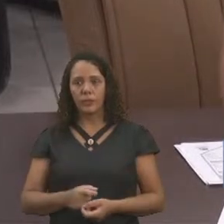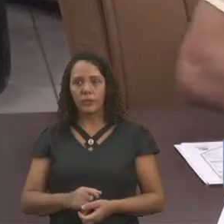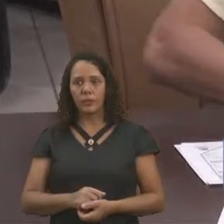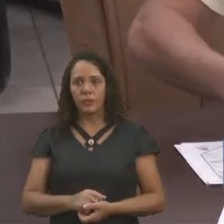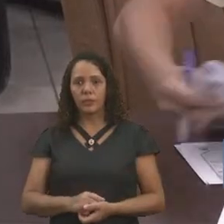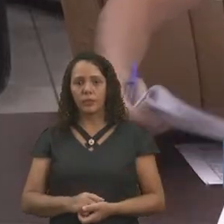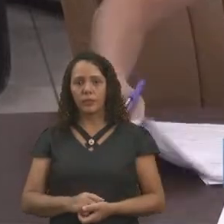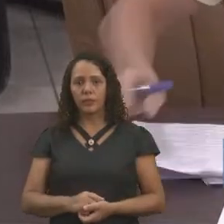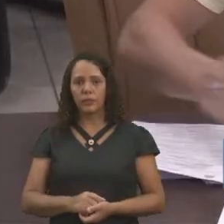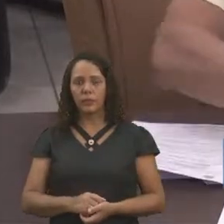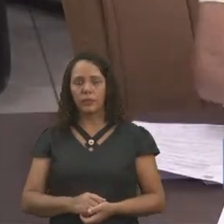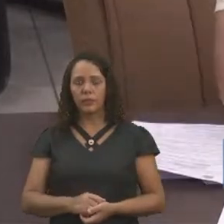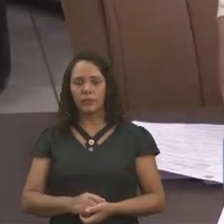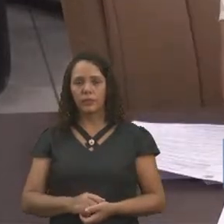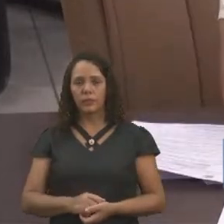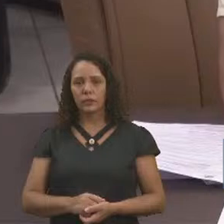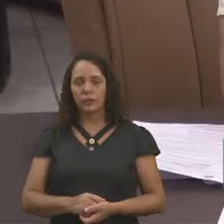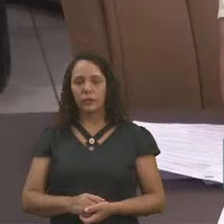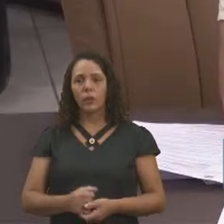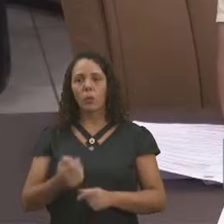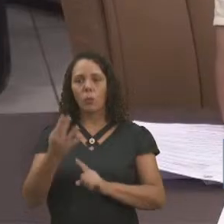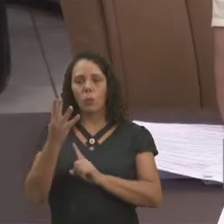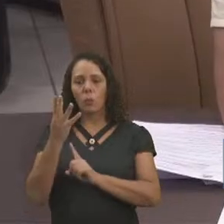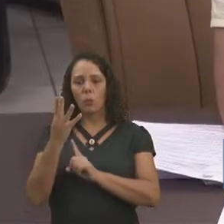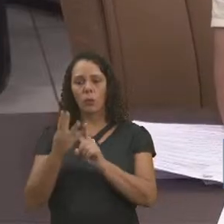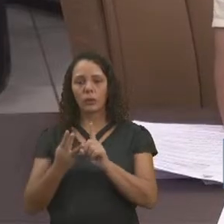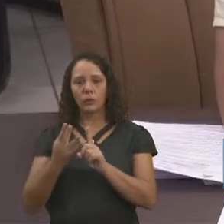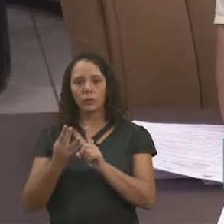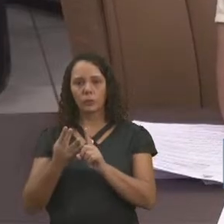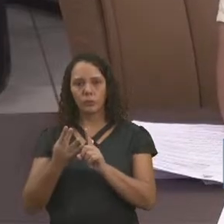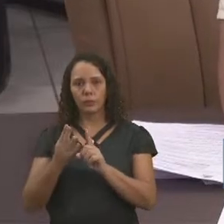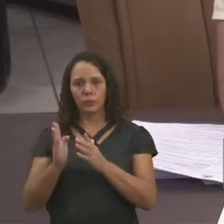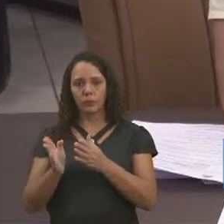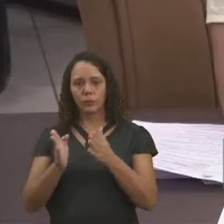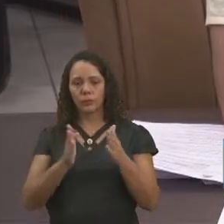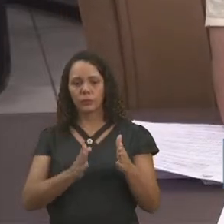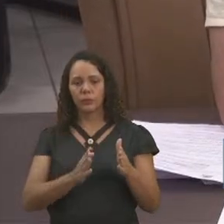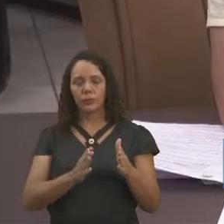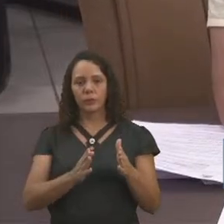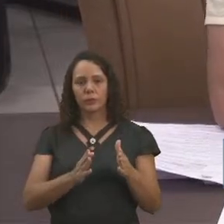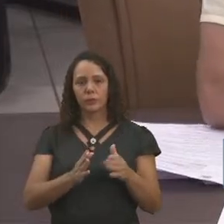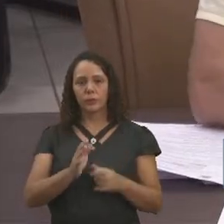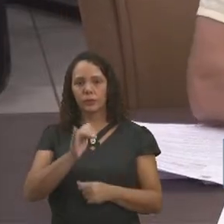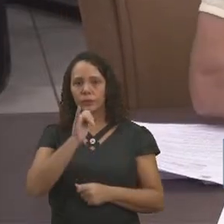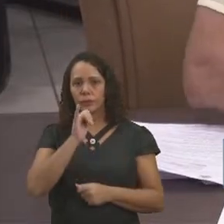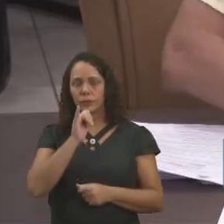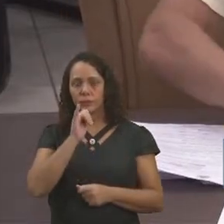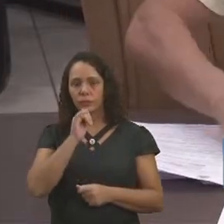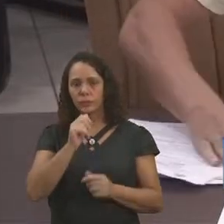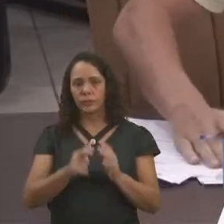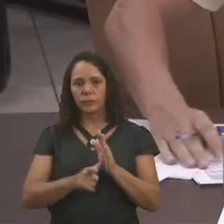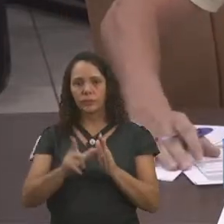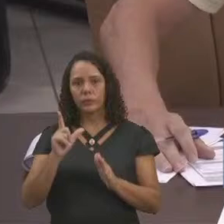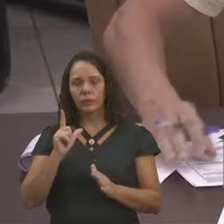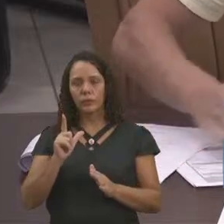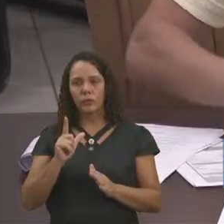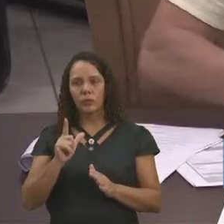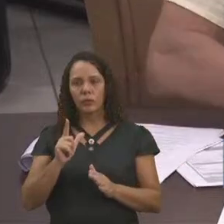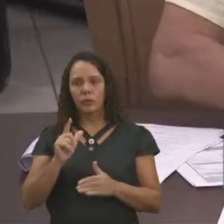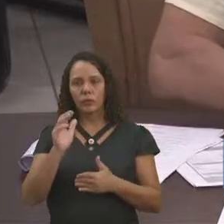de um quadrimestre para o outro, não é? Por exemplo, exemplificando aqui anteriormente a